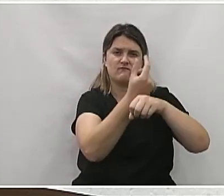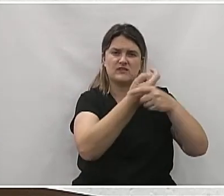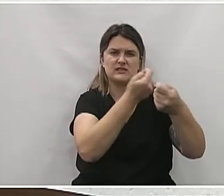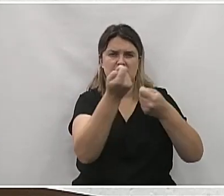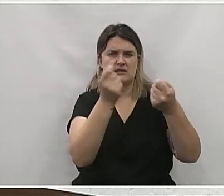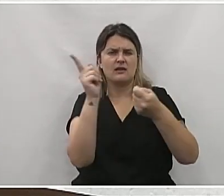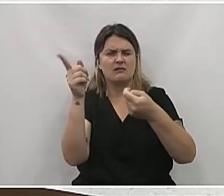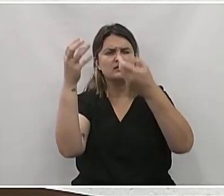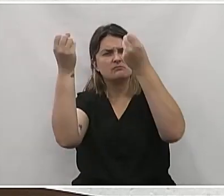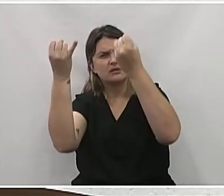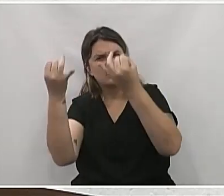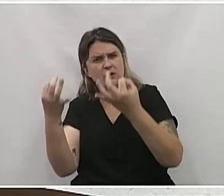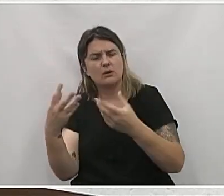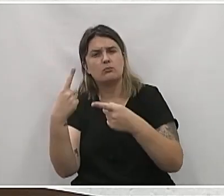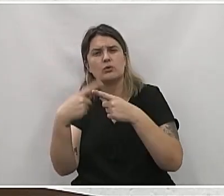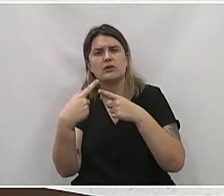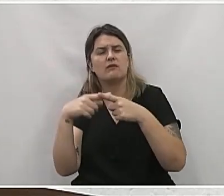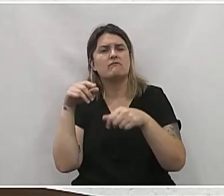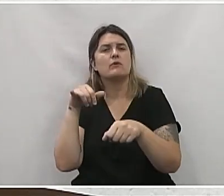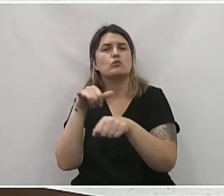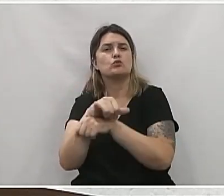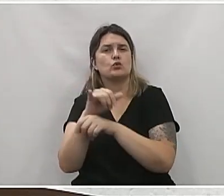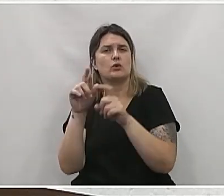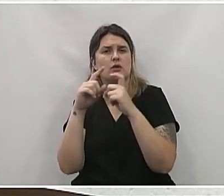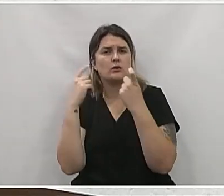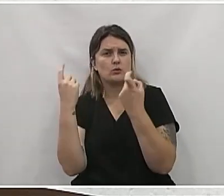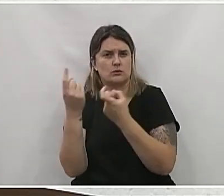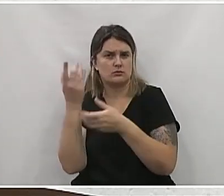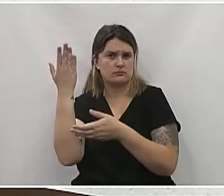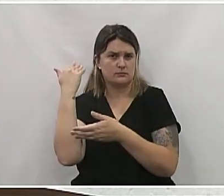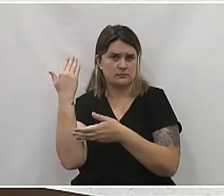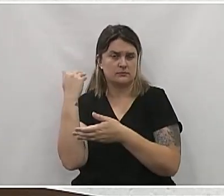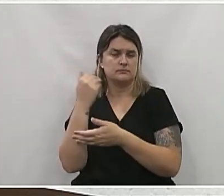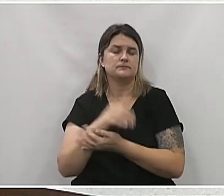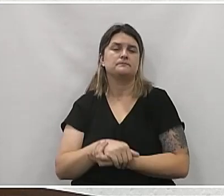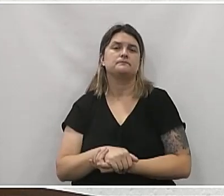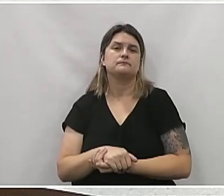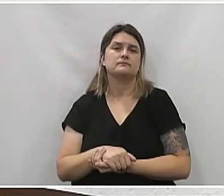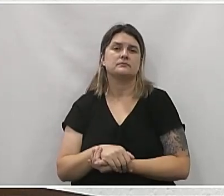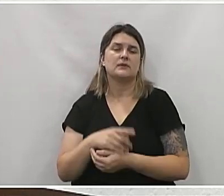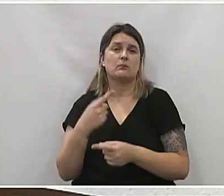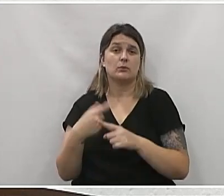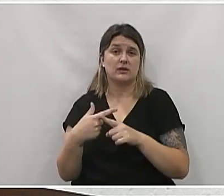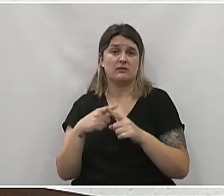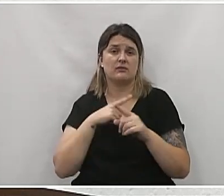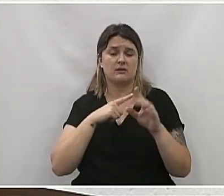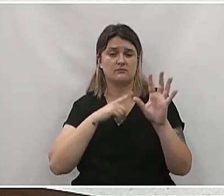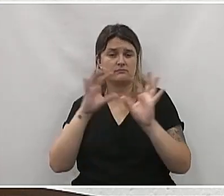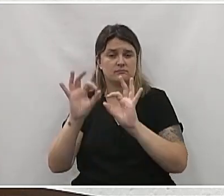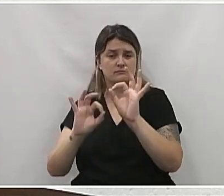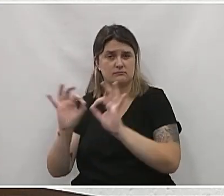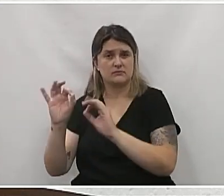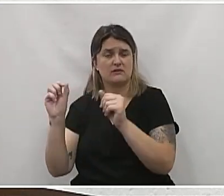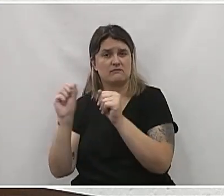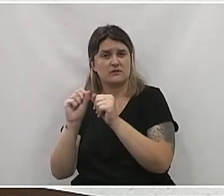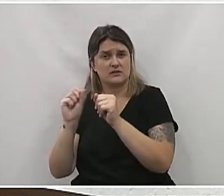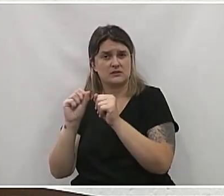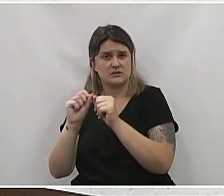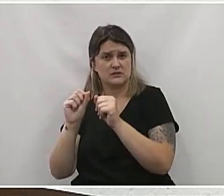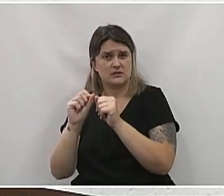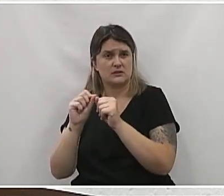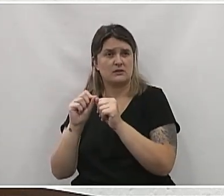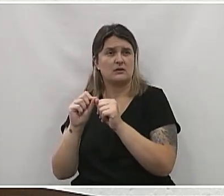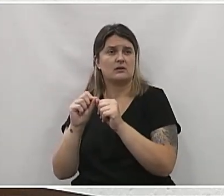se explicar o motivo de não estar presente na última sessão, ao qual estava programado para que fosse feito